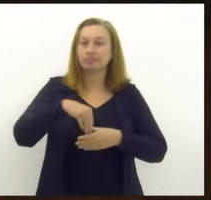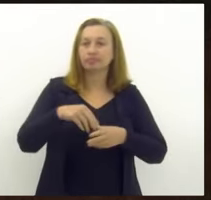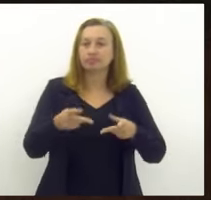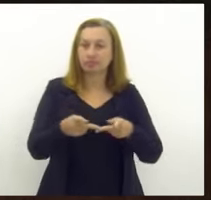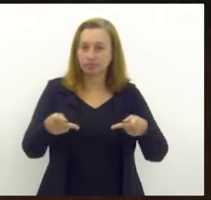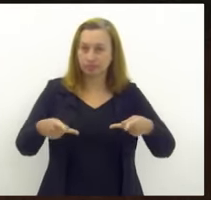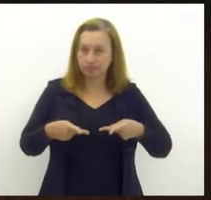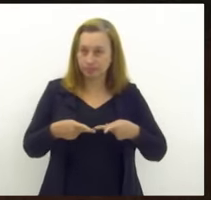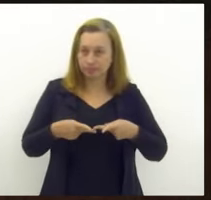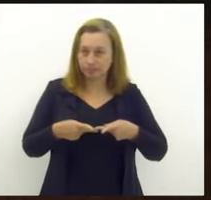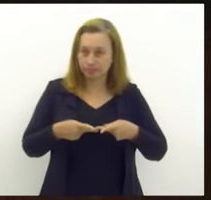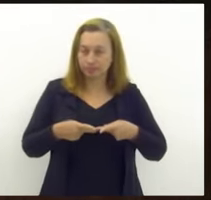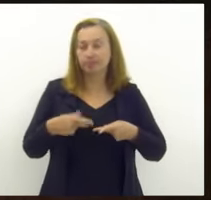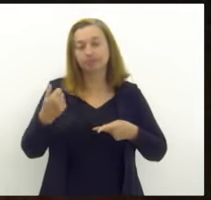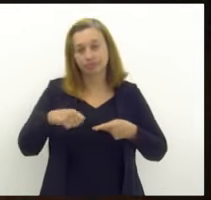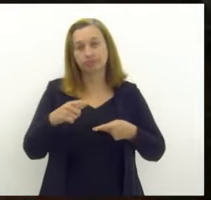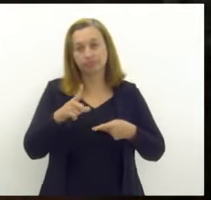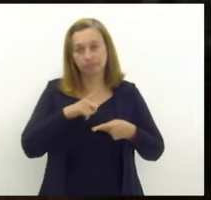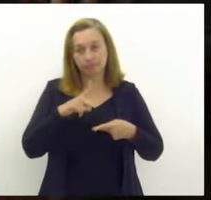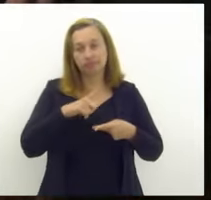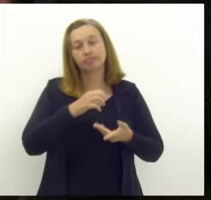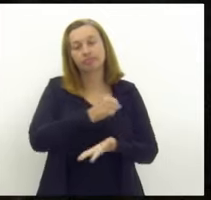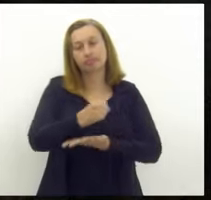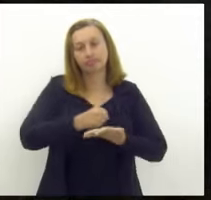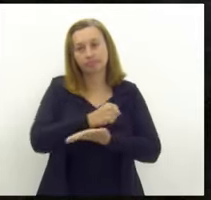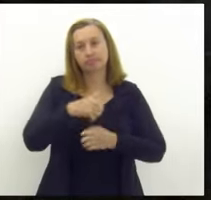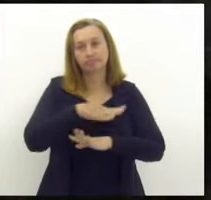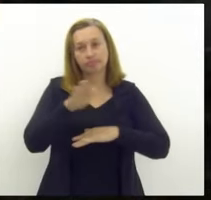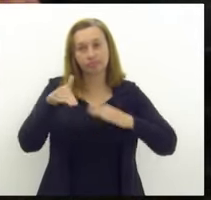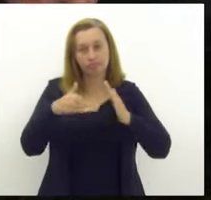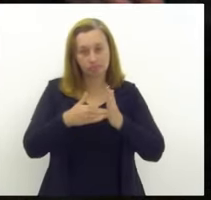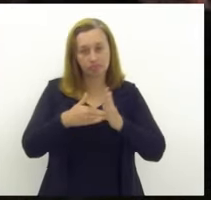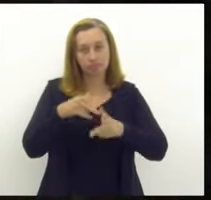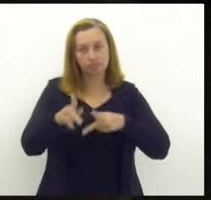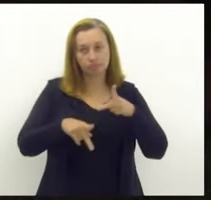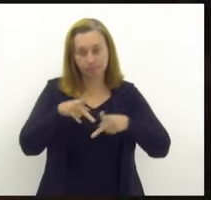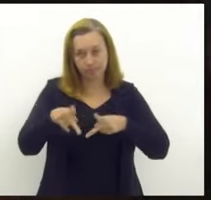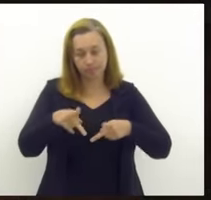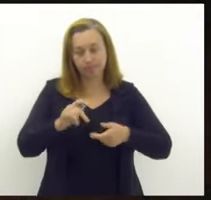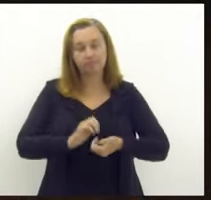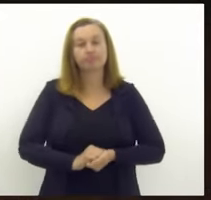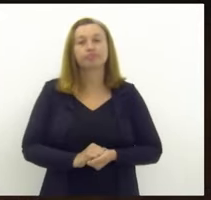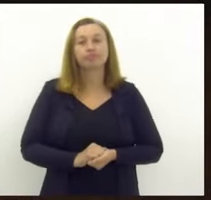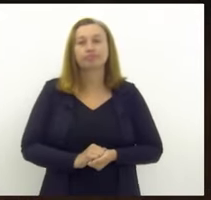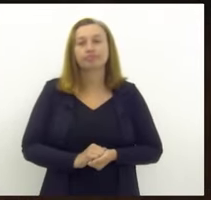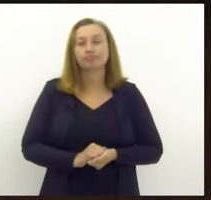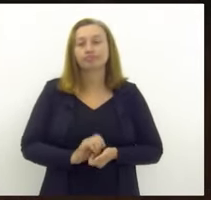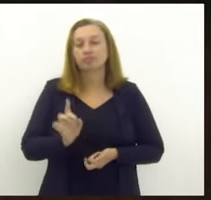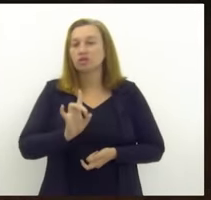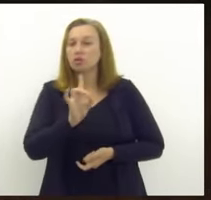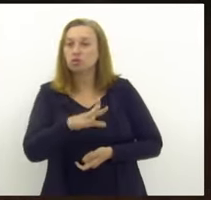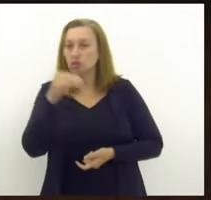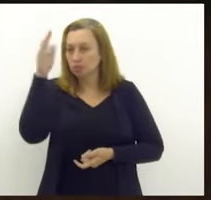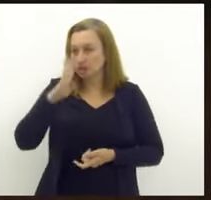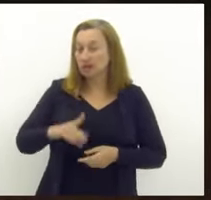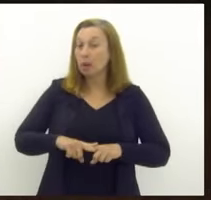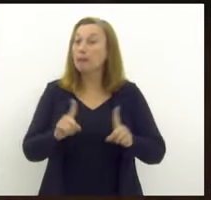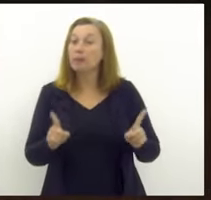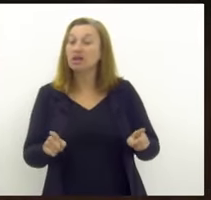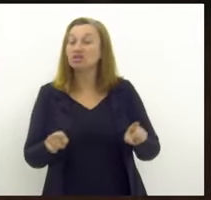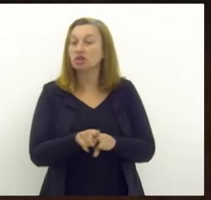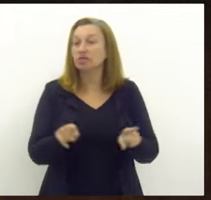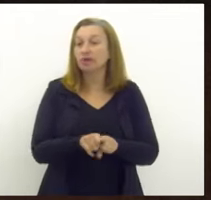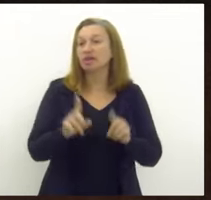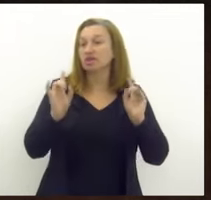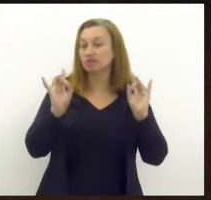ou que deveria estar no prato básico de todo eh todo ser humano não só brasileiros mas em